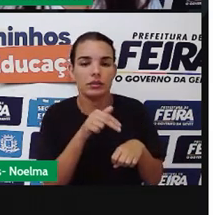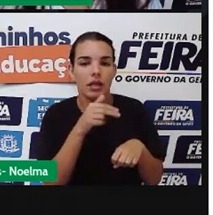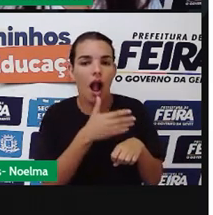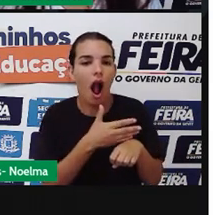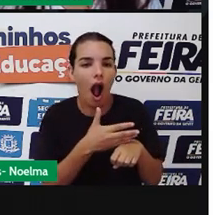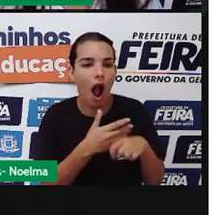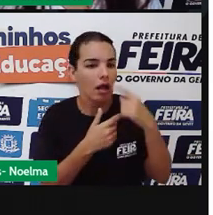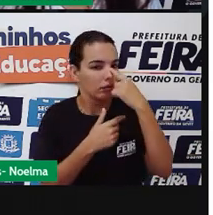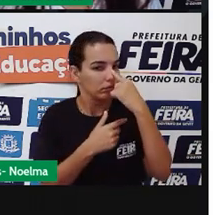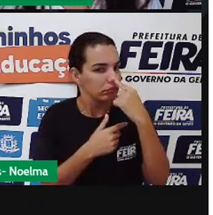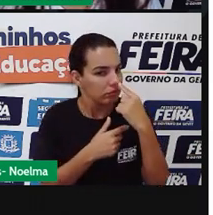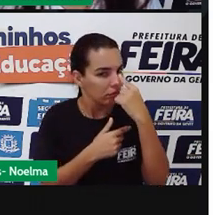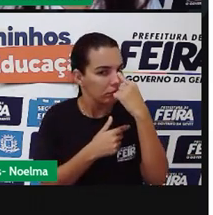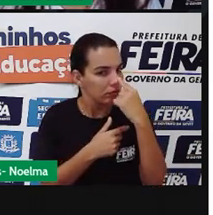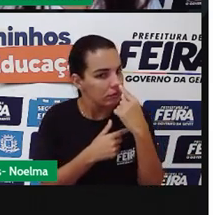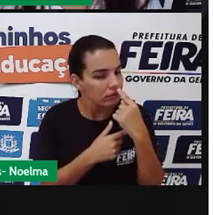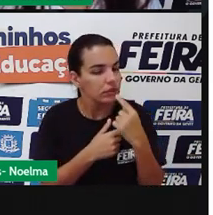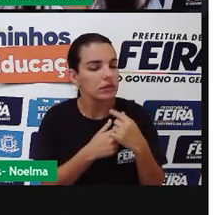nasal. Laranja,